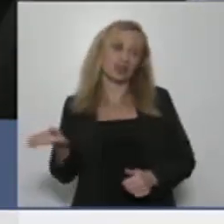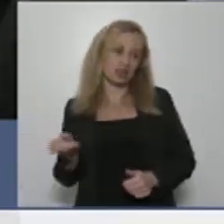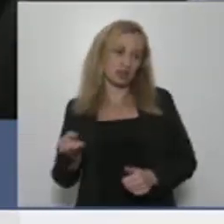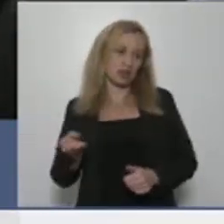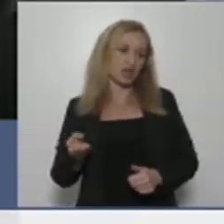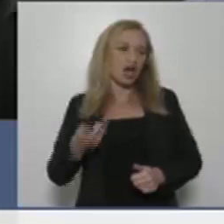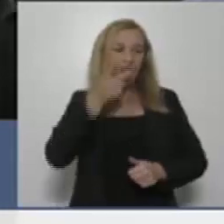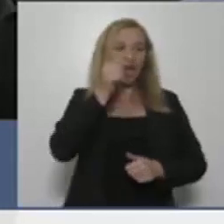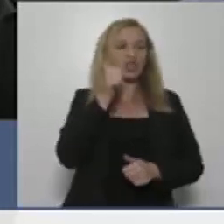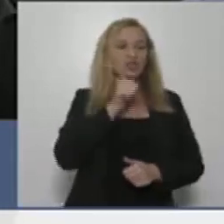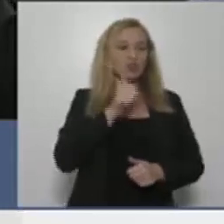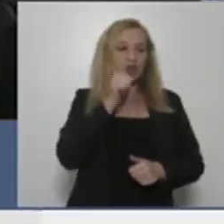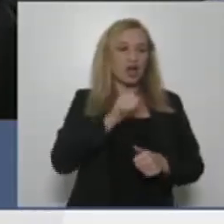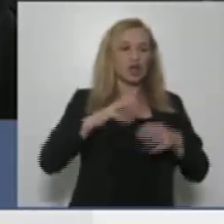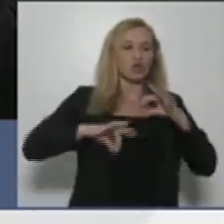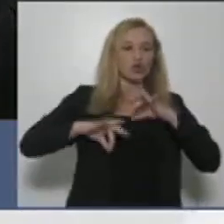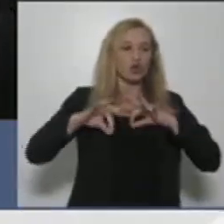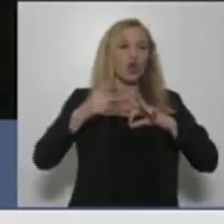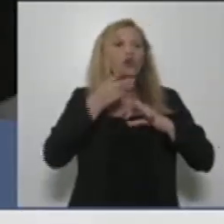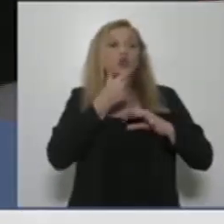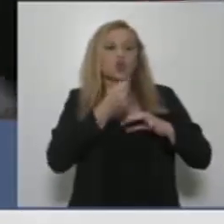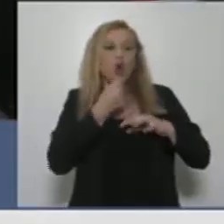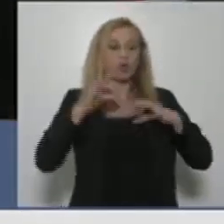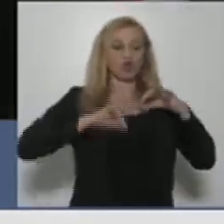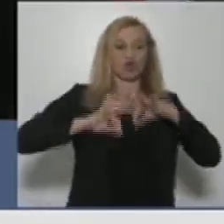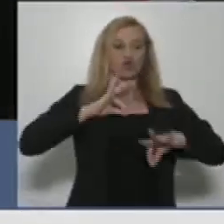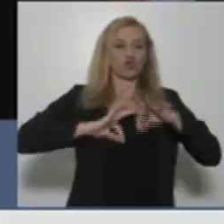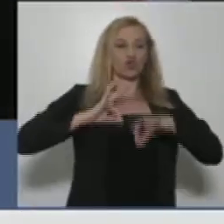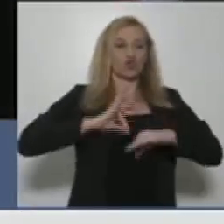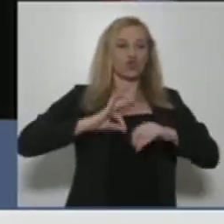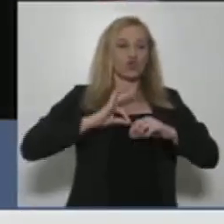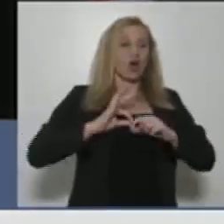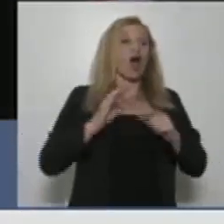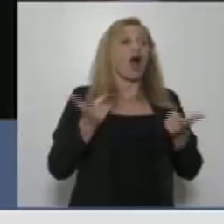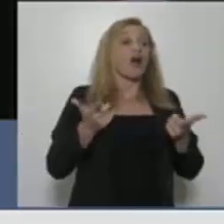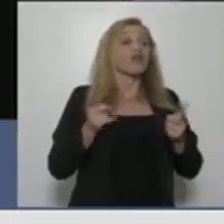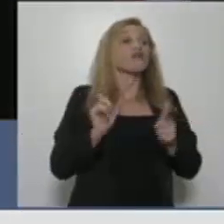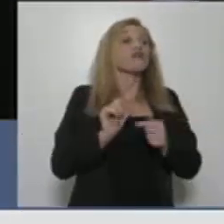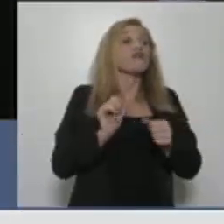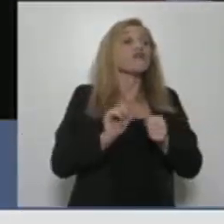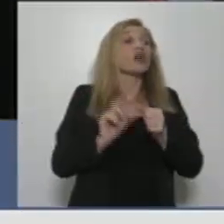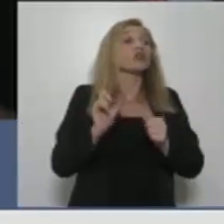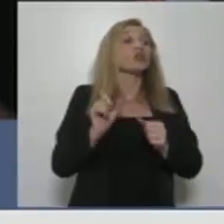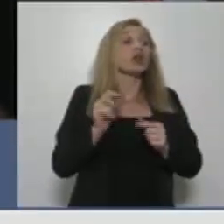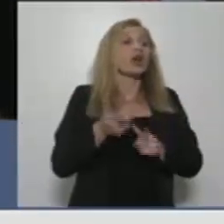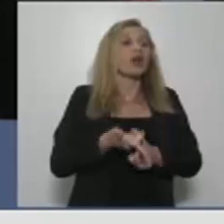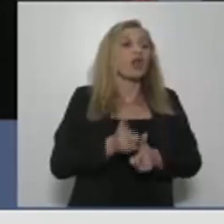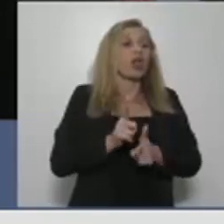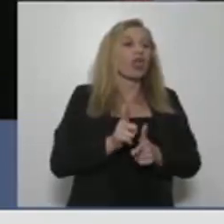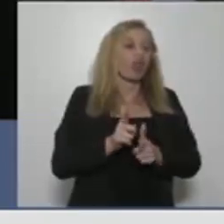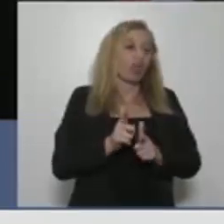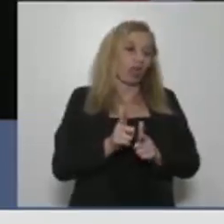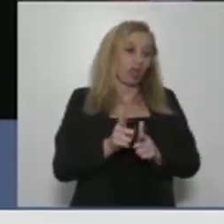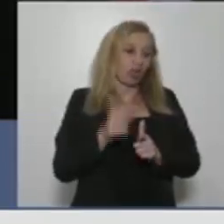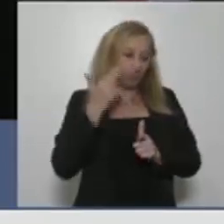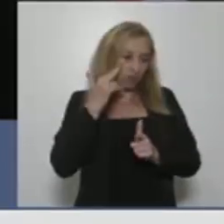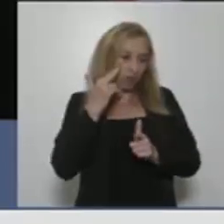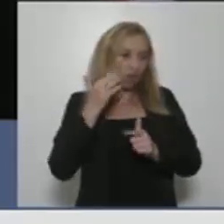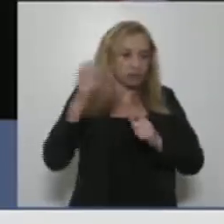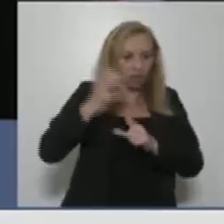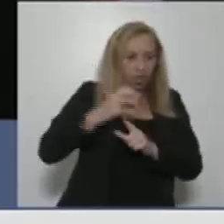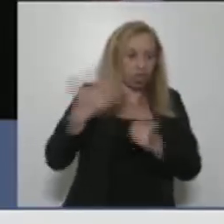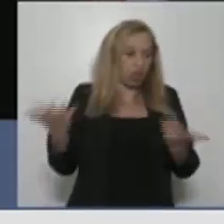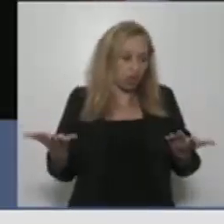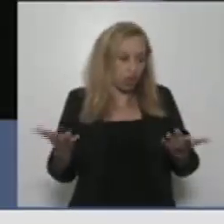as mulheres são oportunadas. Quantas? Eu já presenciei. Eu não sei se muitas vezes, pelo meu tamanho,